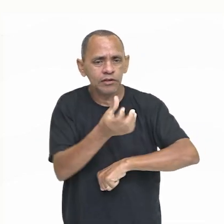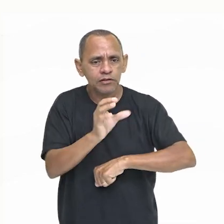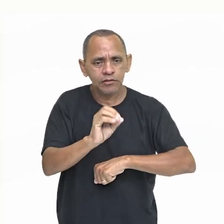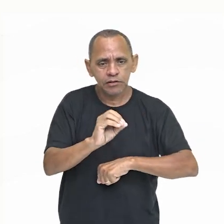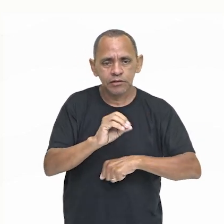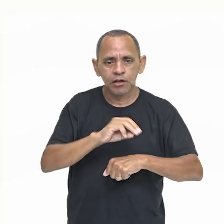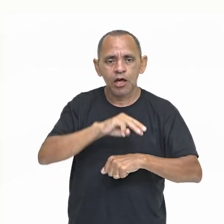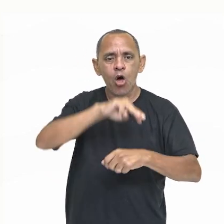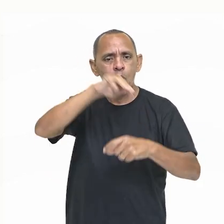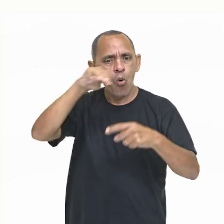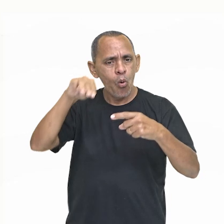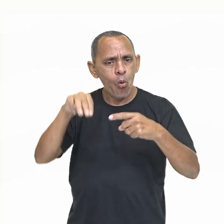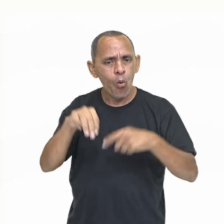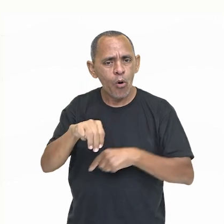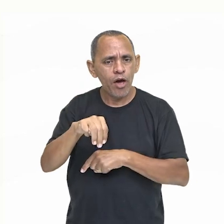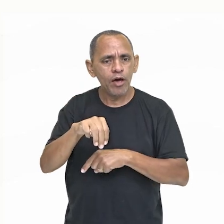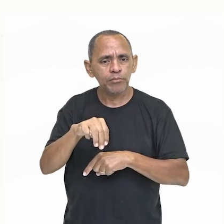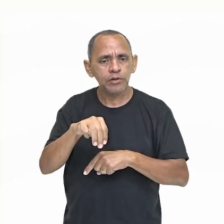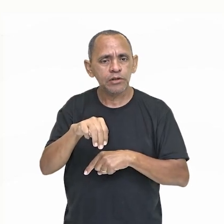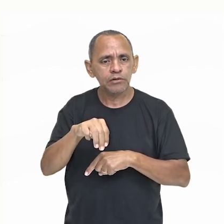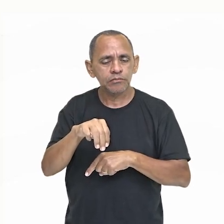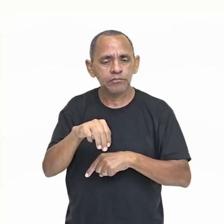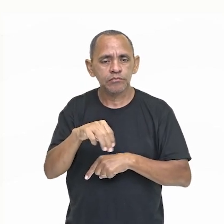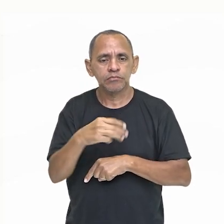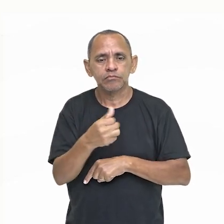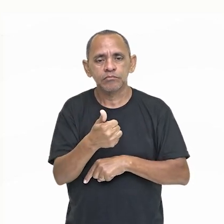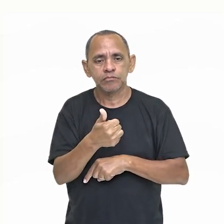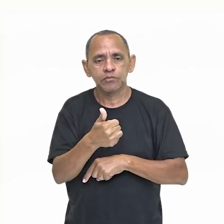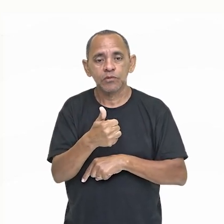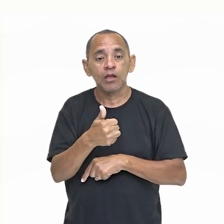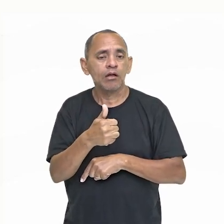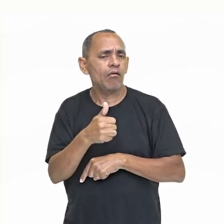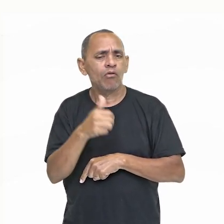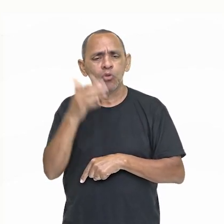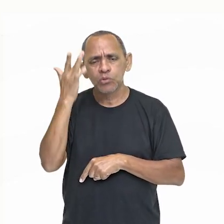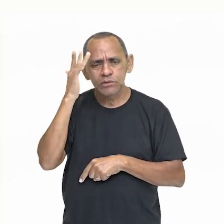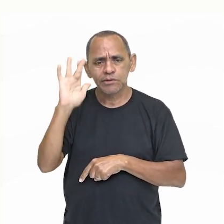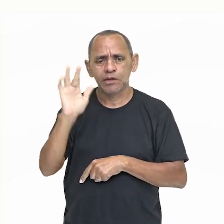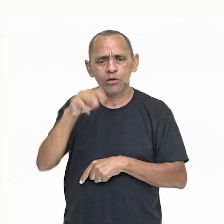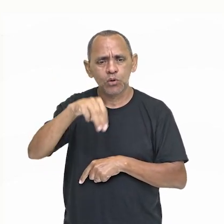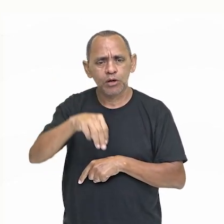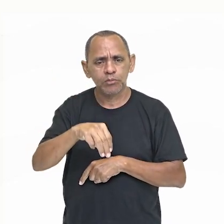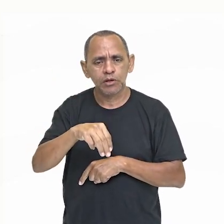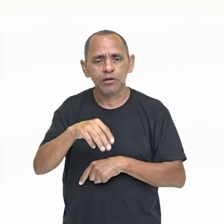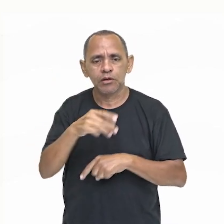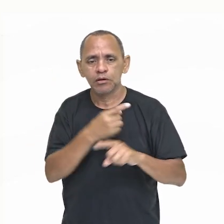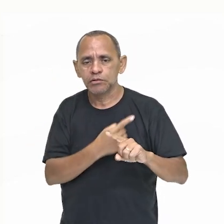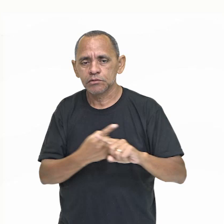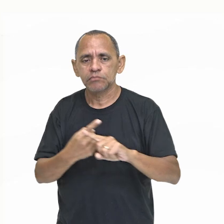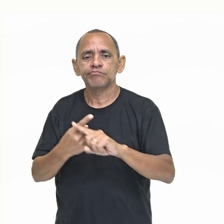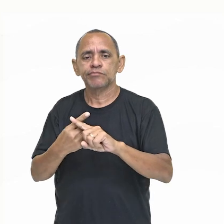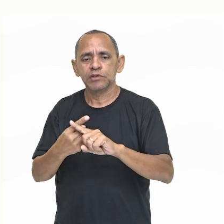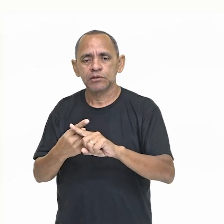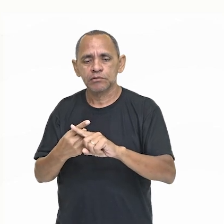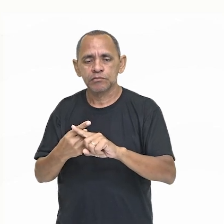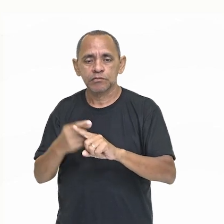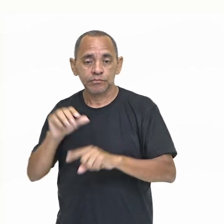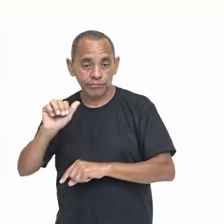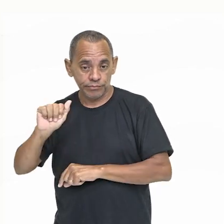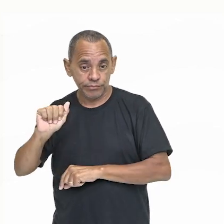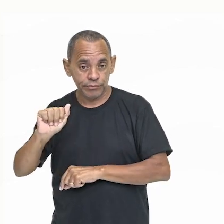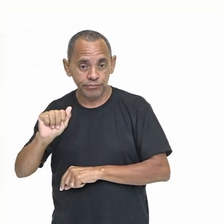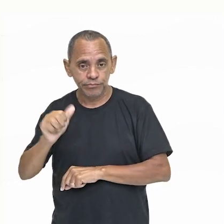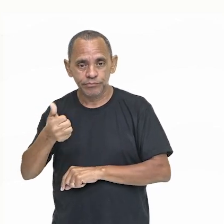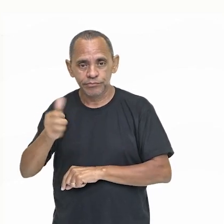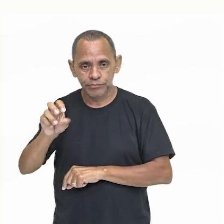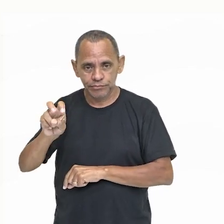vale, a aceleração é 15. E agora você tem aqui, ó. Vou reescrever, vai